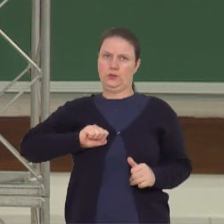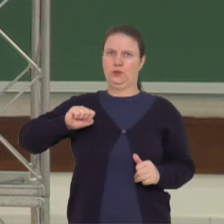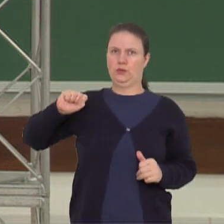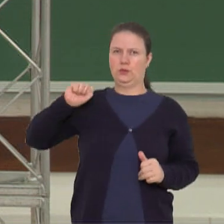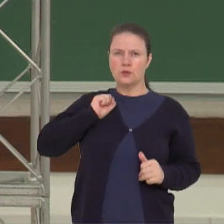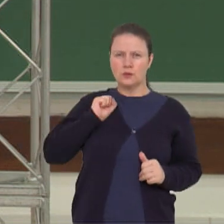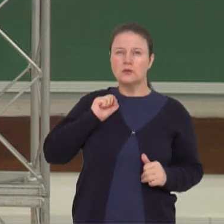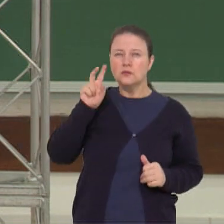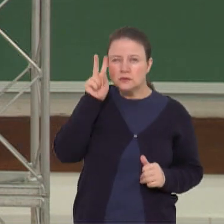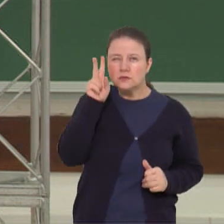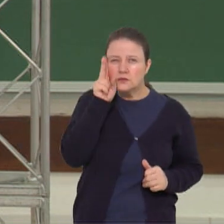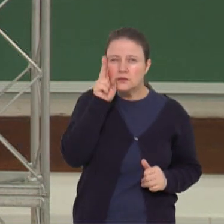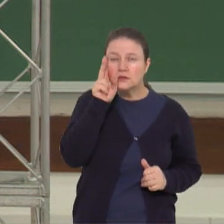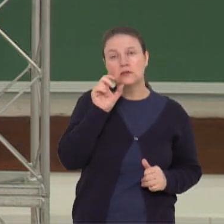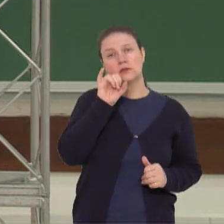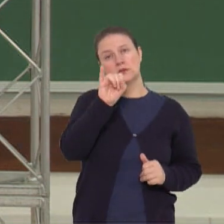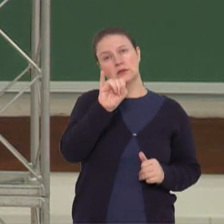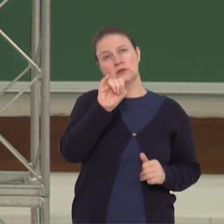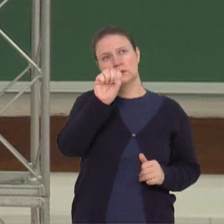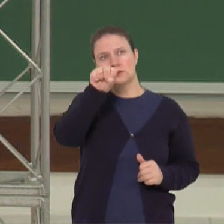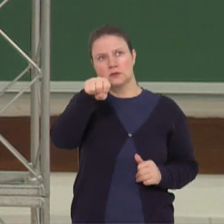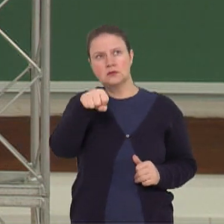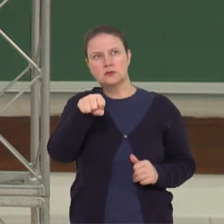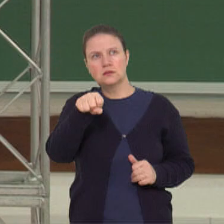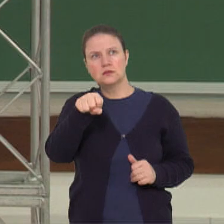Se sim, se você se lembra,